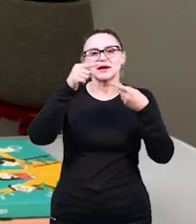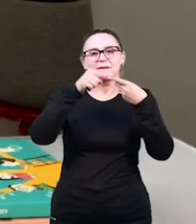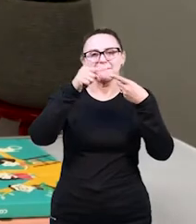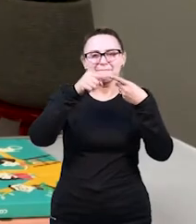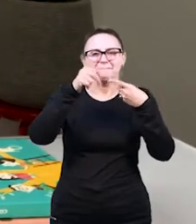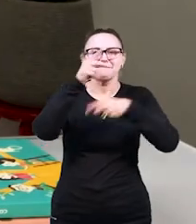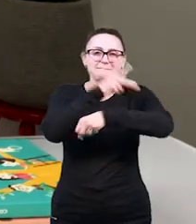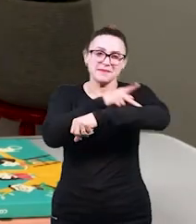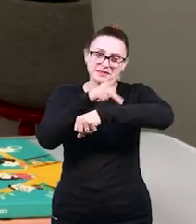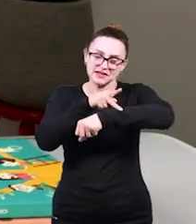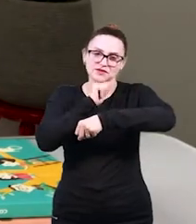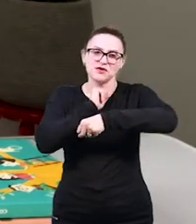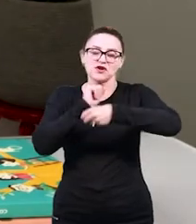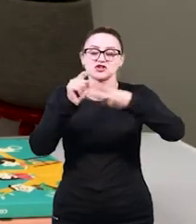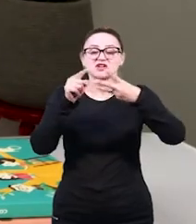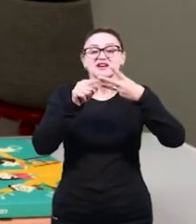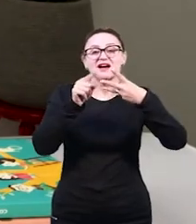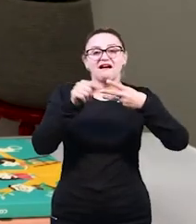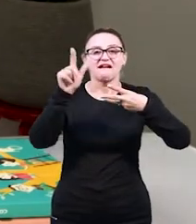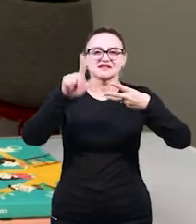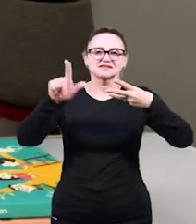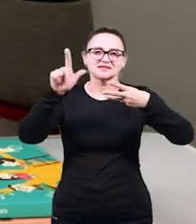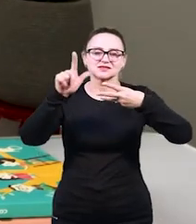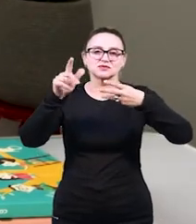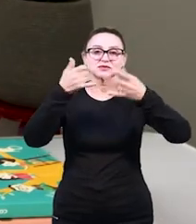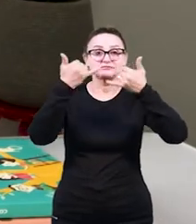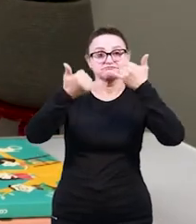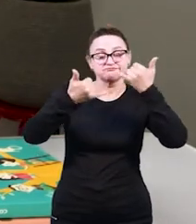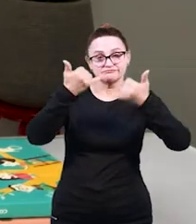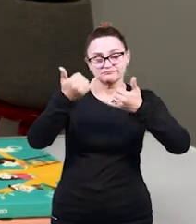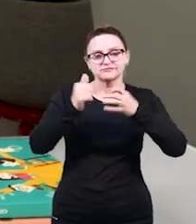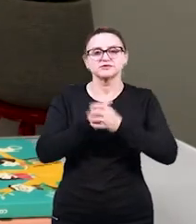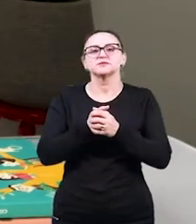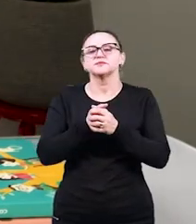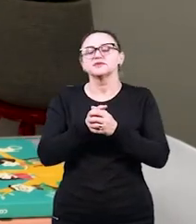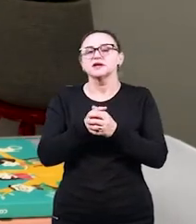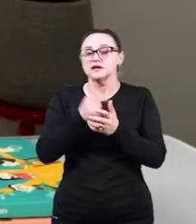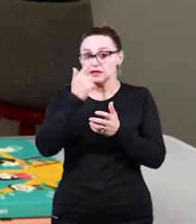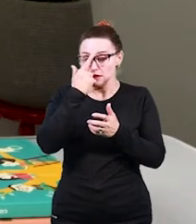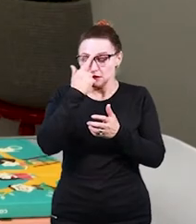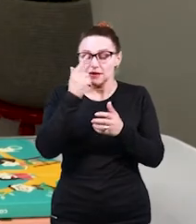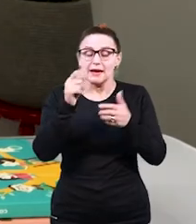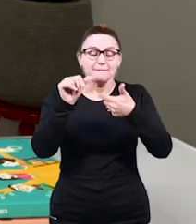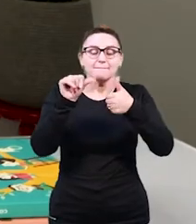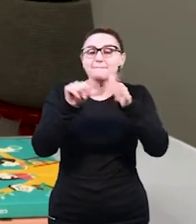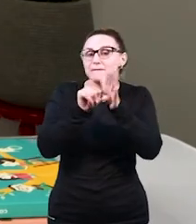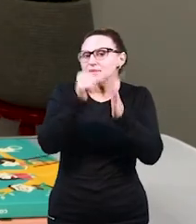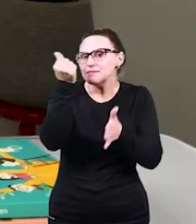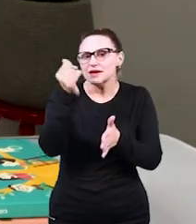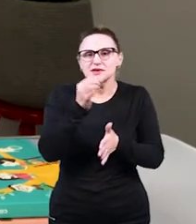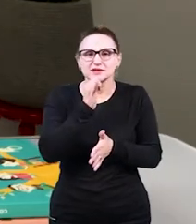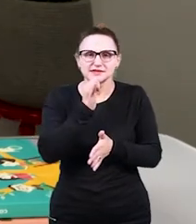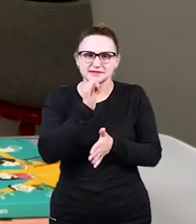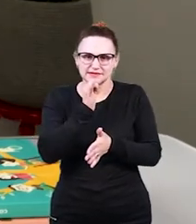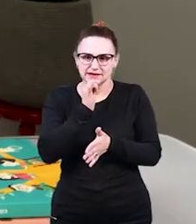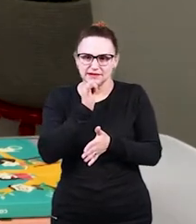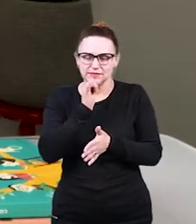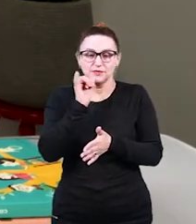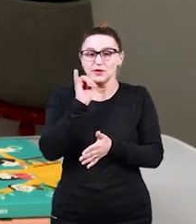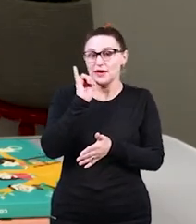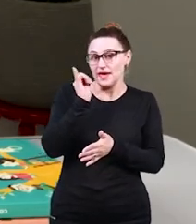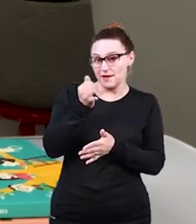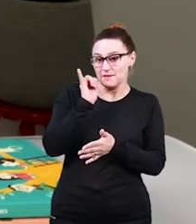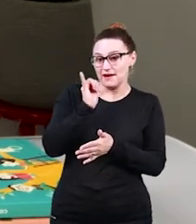pedagógica e uma literatura mais lúdica. Primeiro exemplo que ela dá é o texto que se chama Reconhecimento e Ingratidão. É